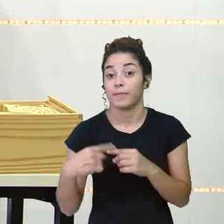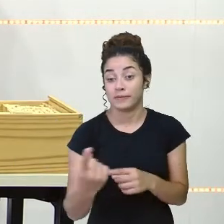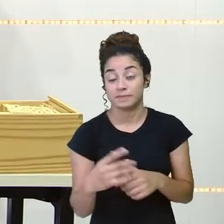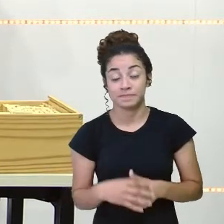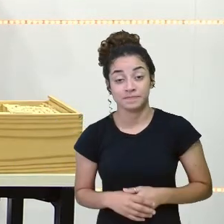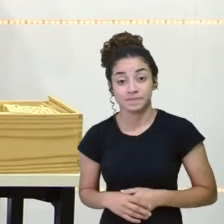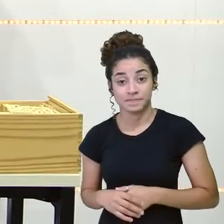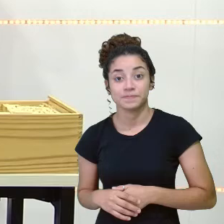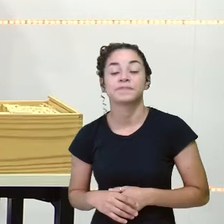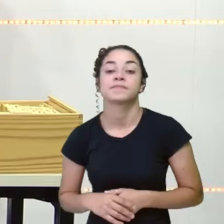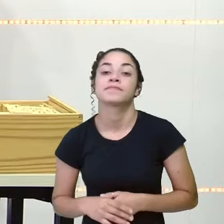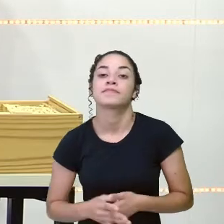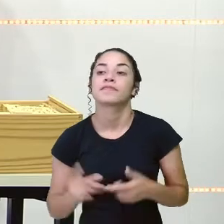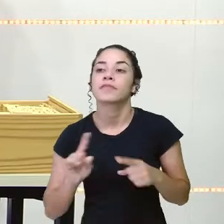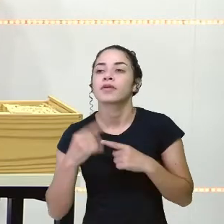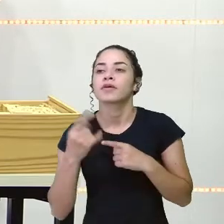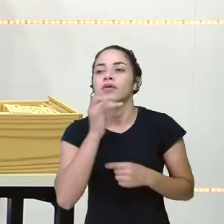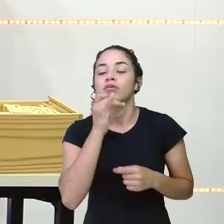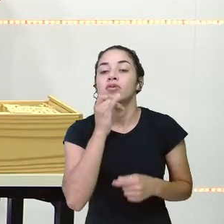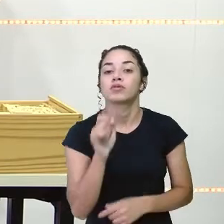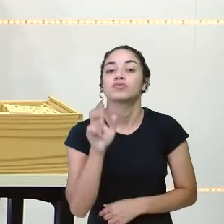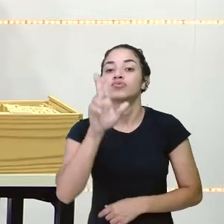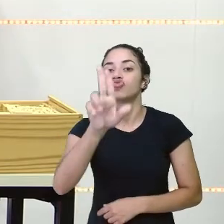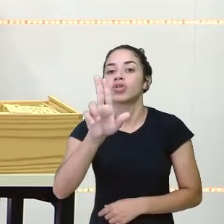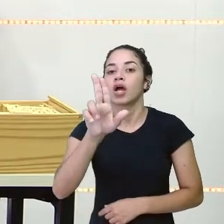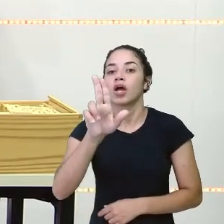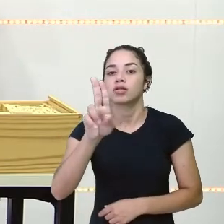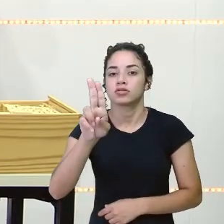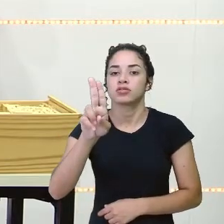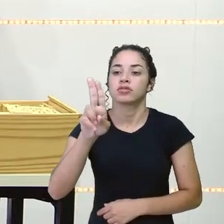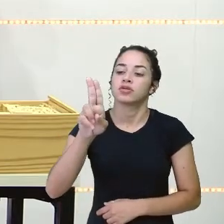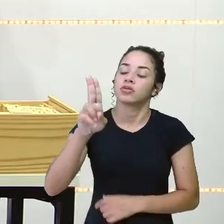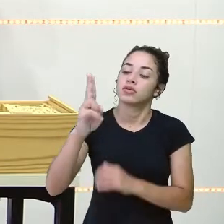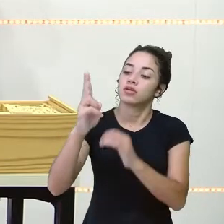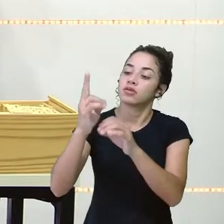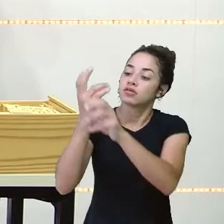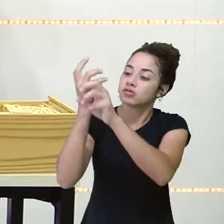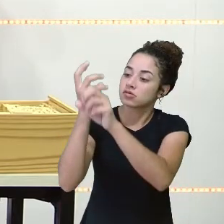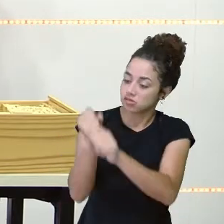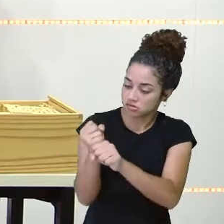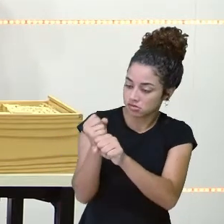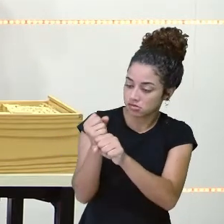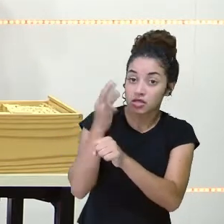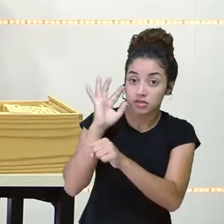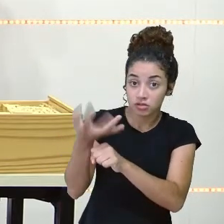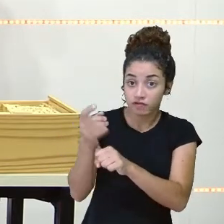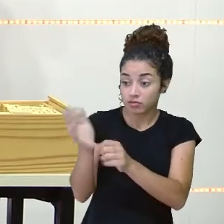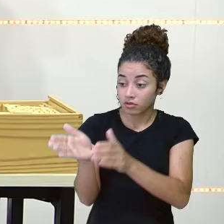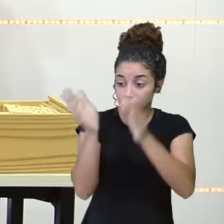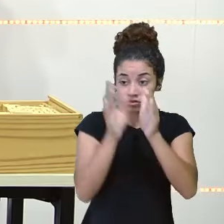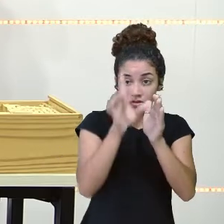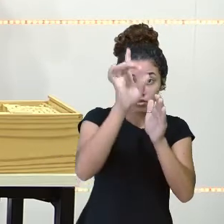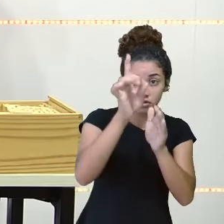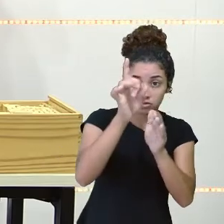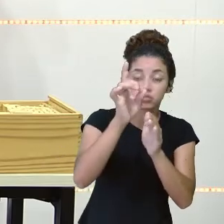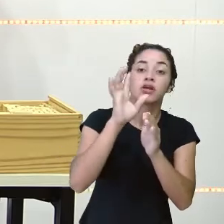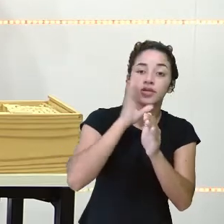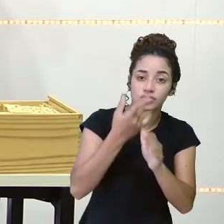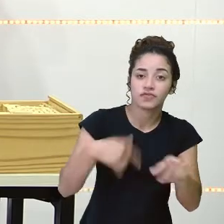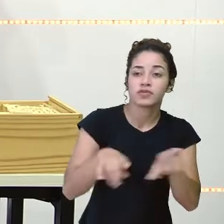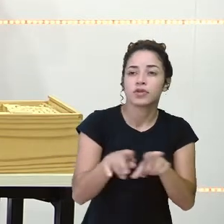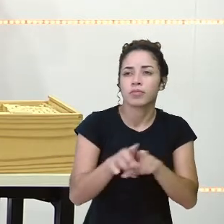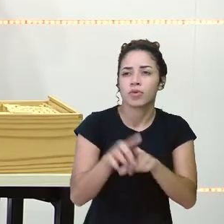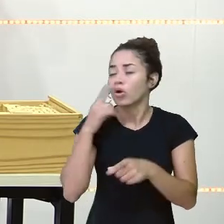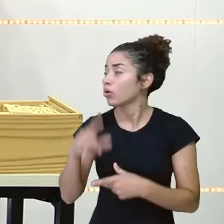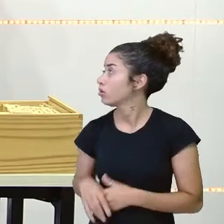ali as unidades, resolvo as unidades, depois resolvo as dezenas, né? Aí nós temos